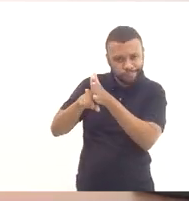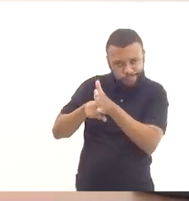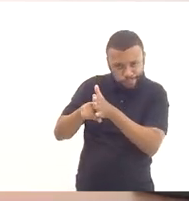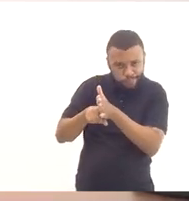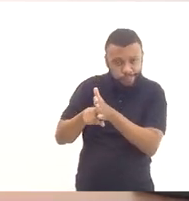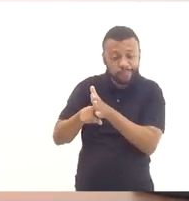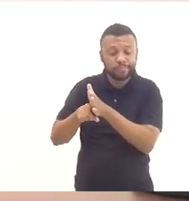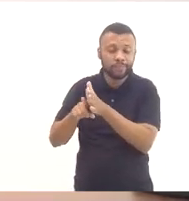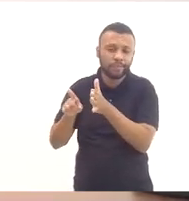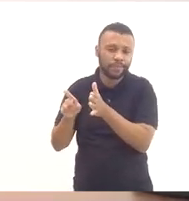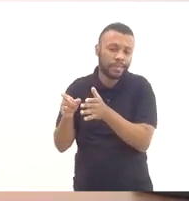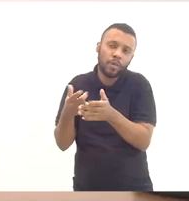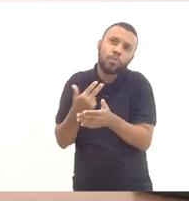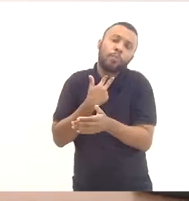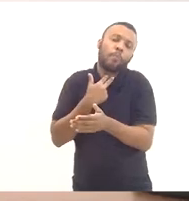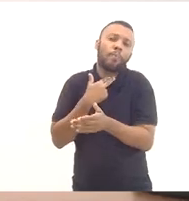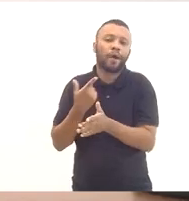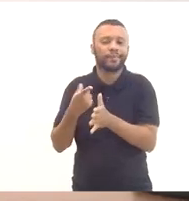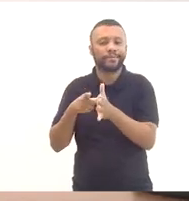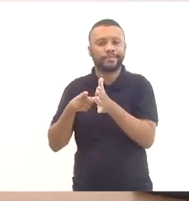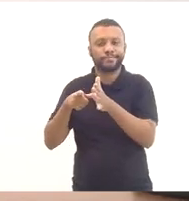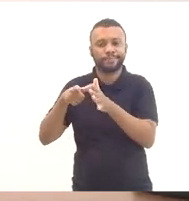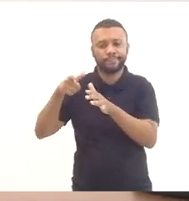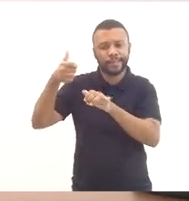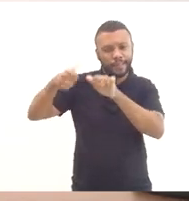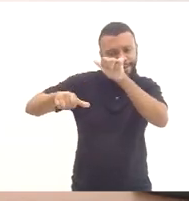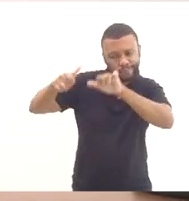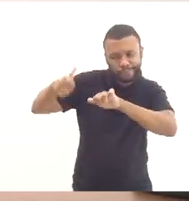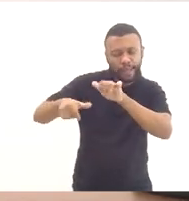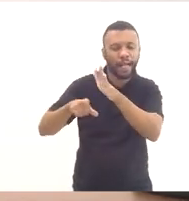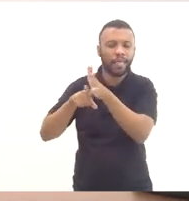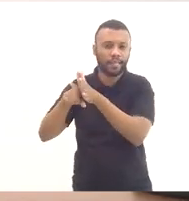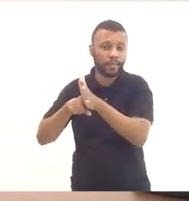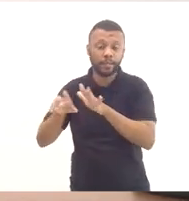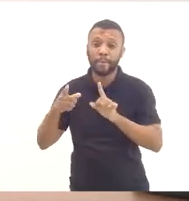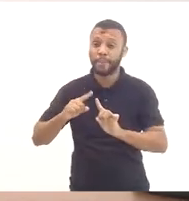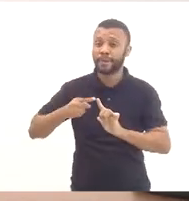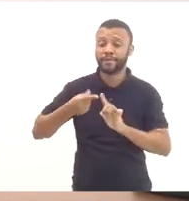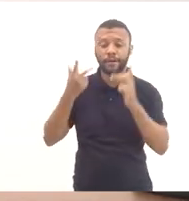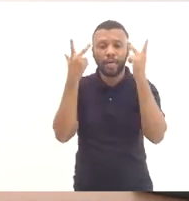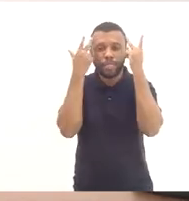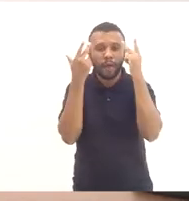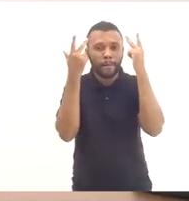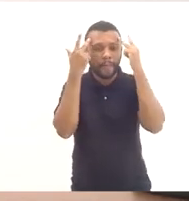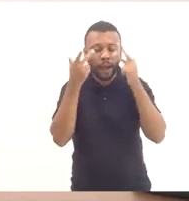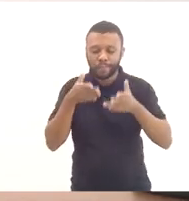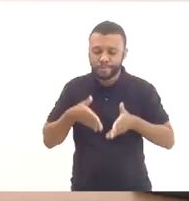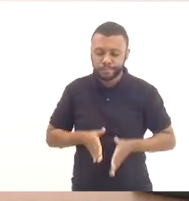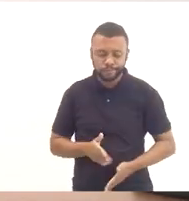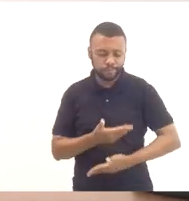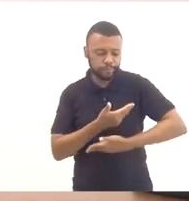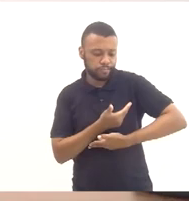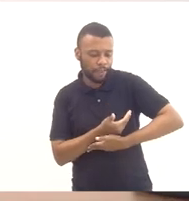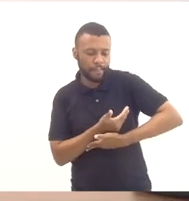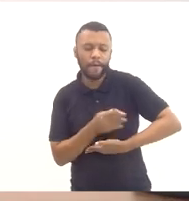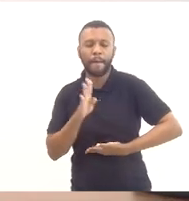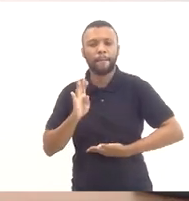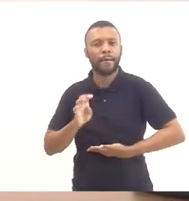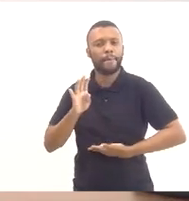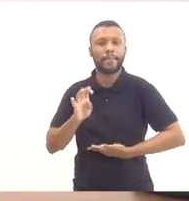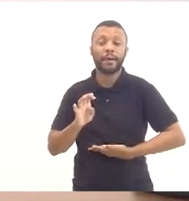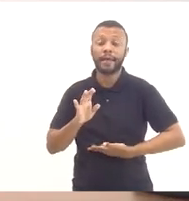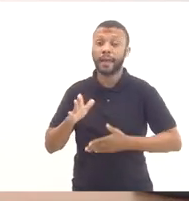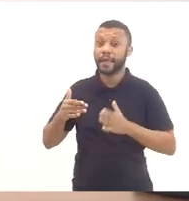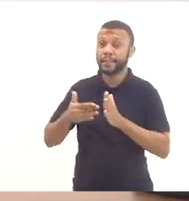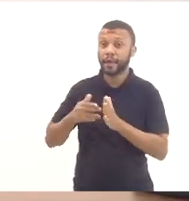doença Rara ninguém faz esse exame tão minha gravidez teve um curso perfeitamente normal na vindo a ser um bebê super saudável bom e até o